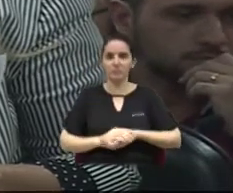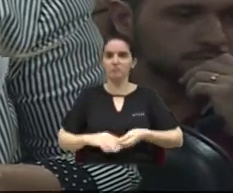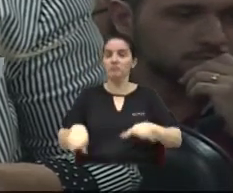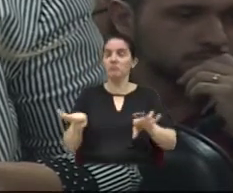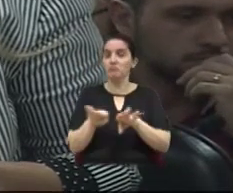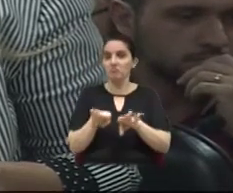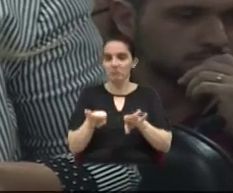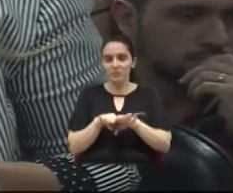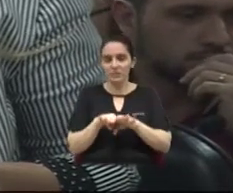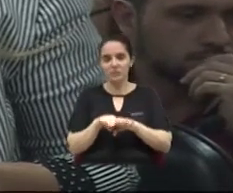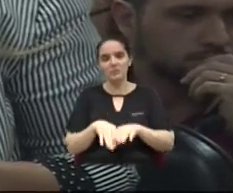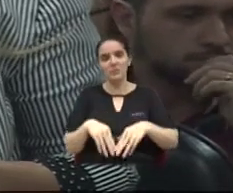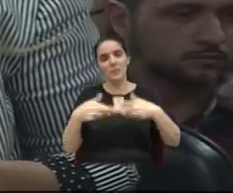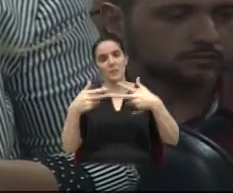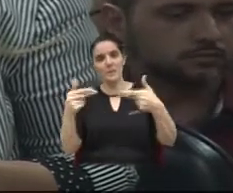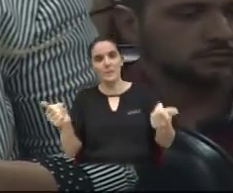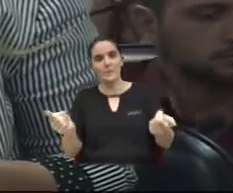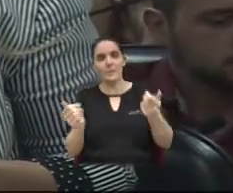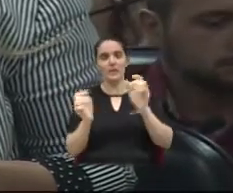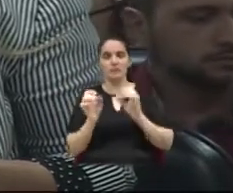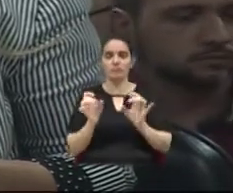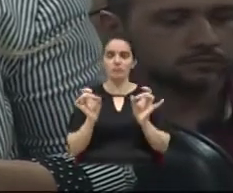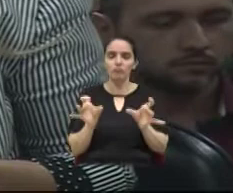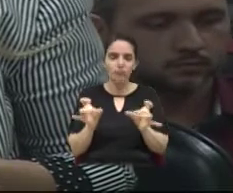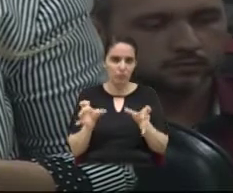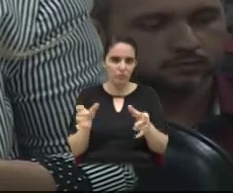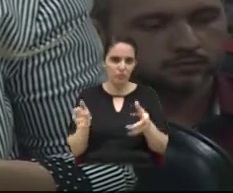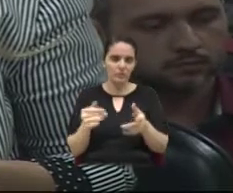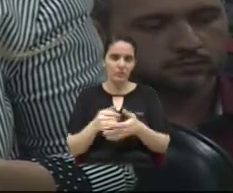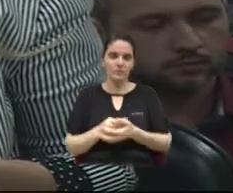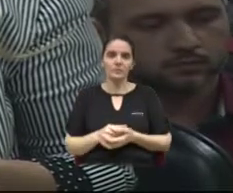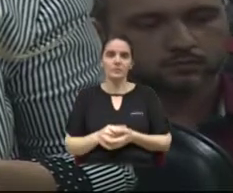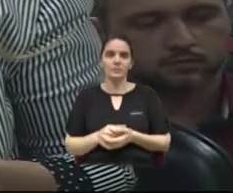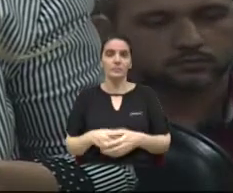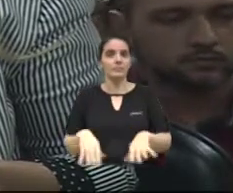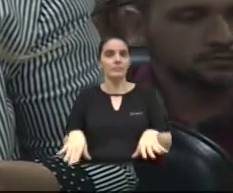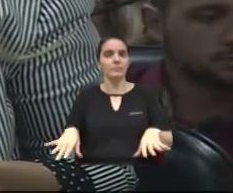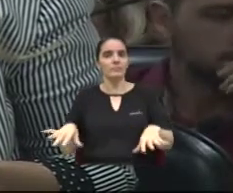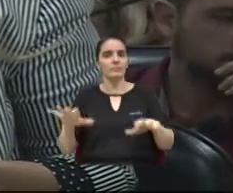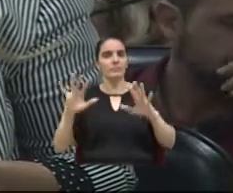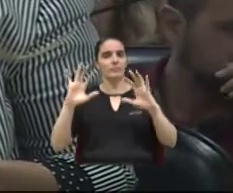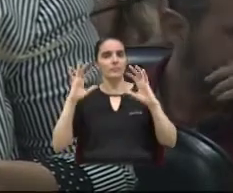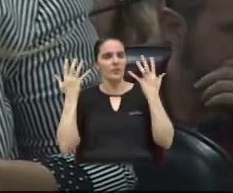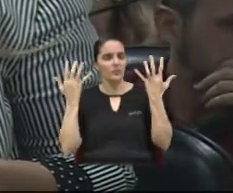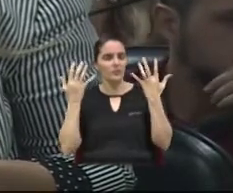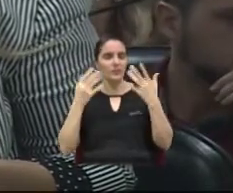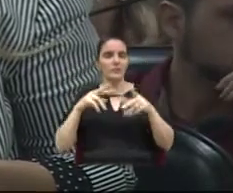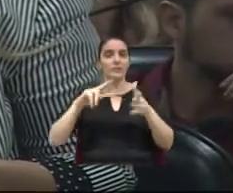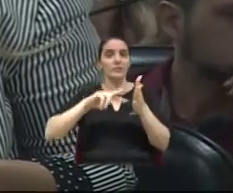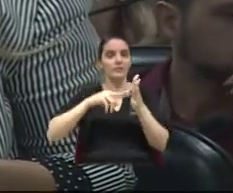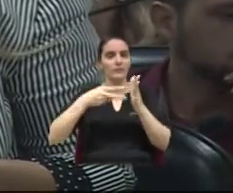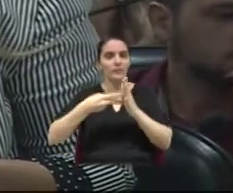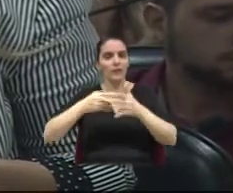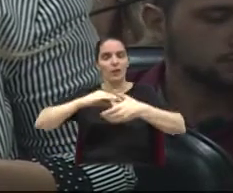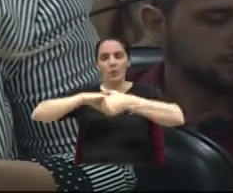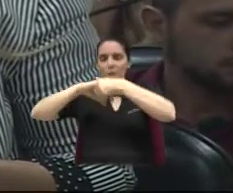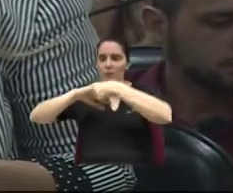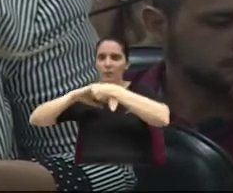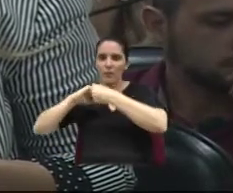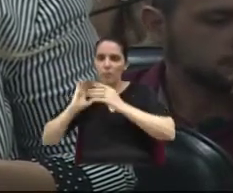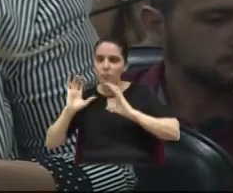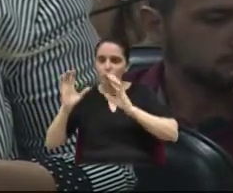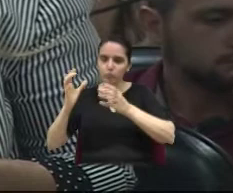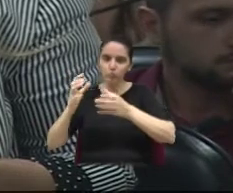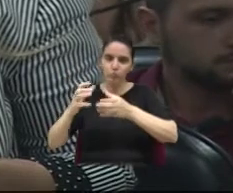e comerciais. Ressalto que esta é uma grande confraternização que conta com o